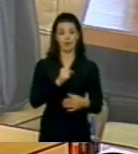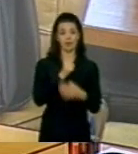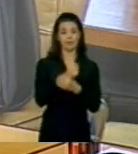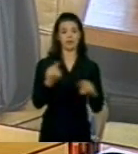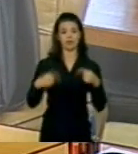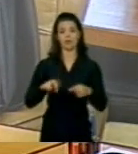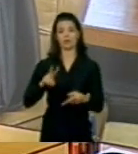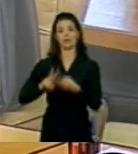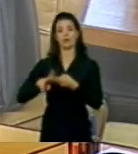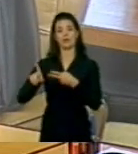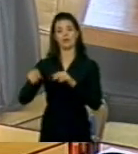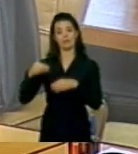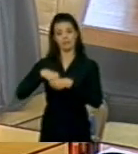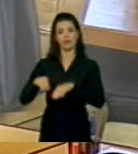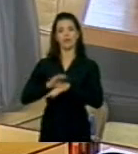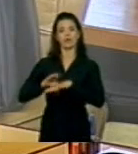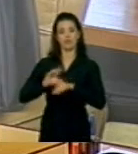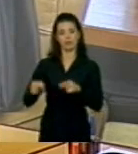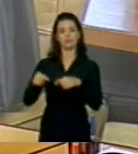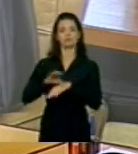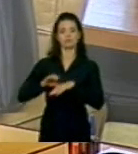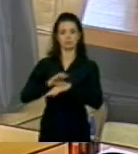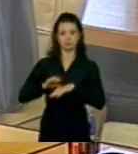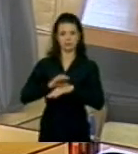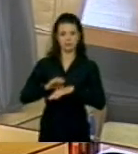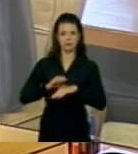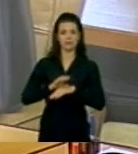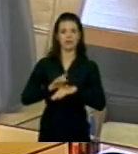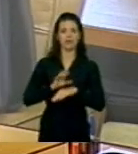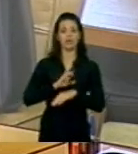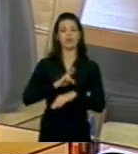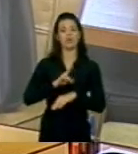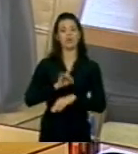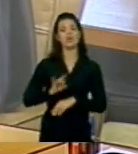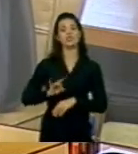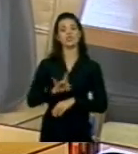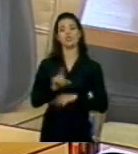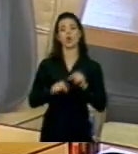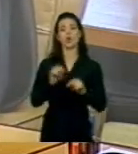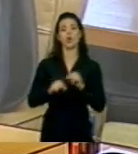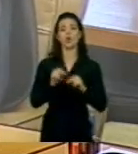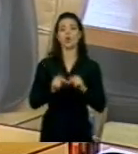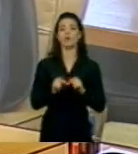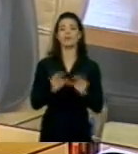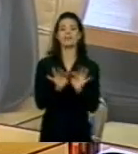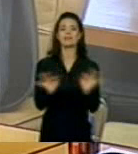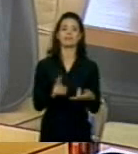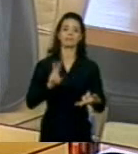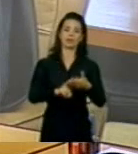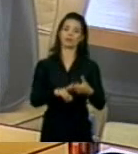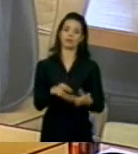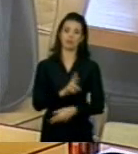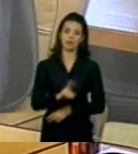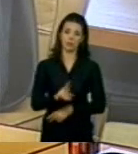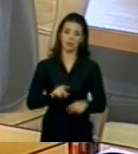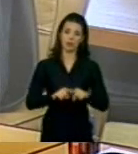garantia institucional cujo escopo se estende para além da mera impossibilidade de encarceramento do congressista, pois ela afasta